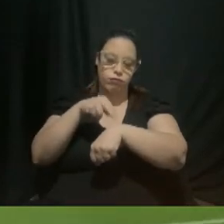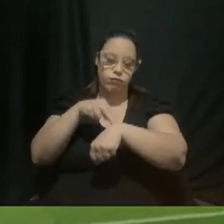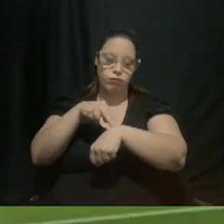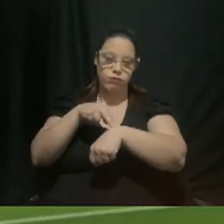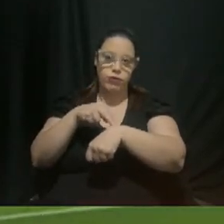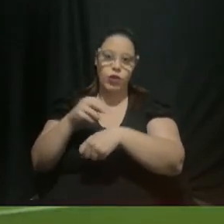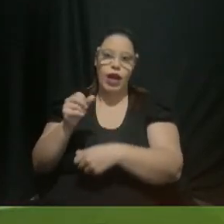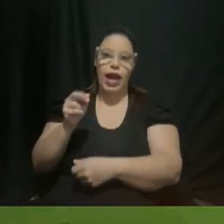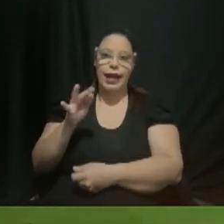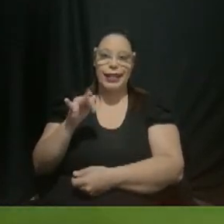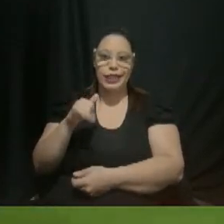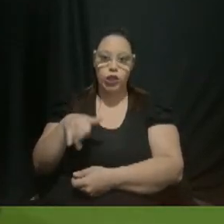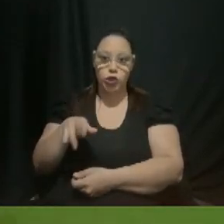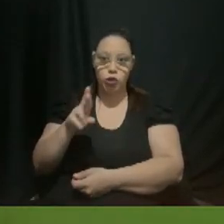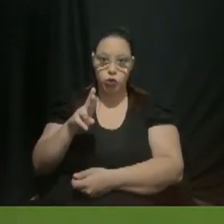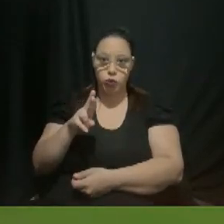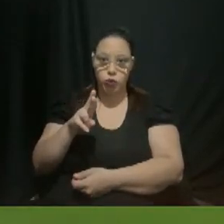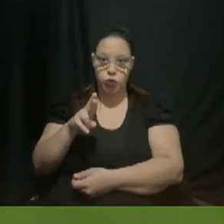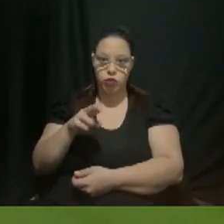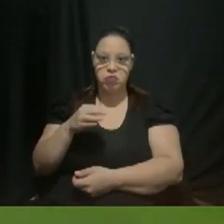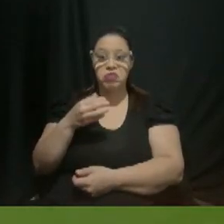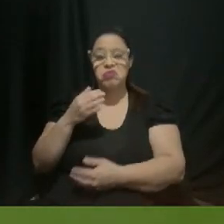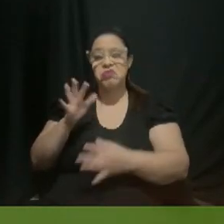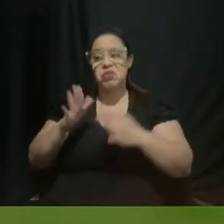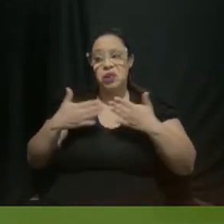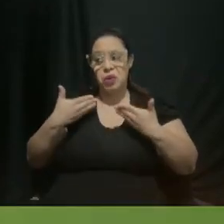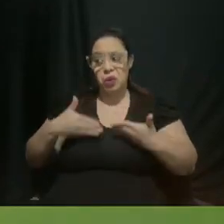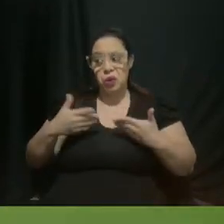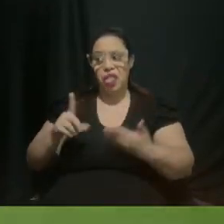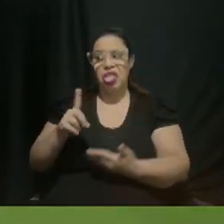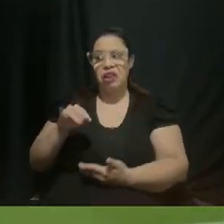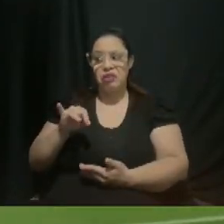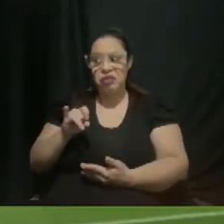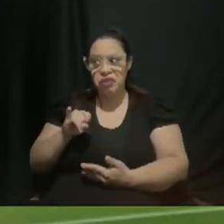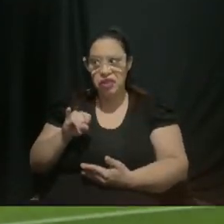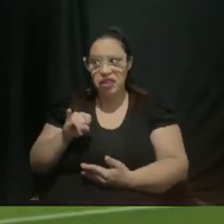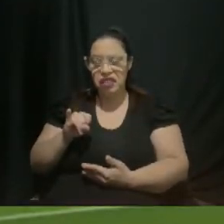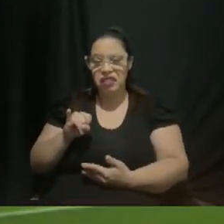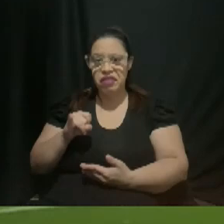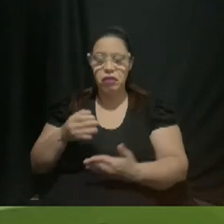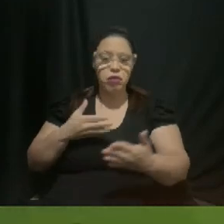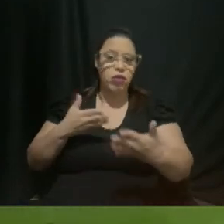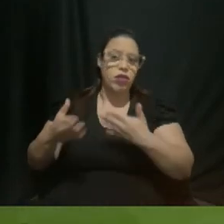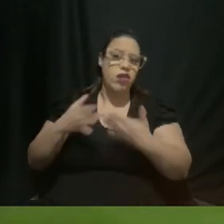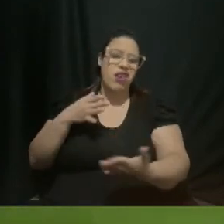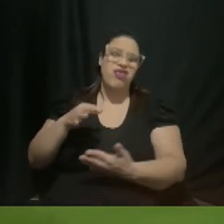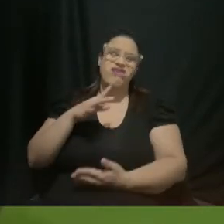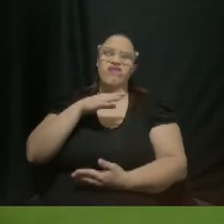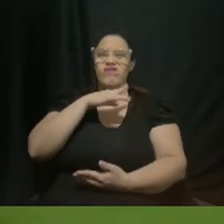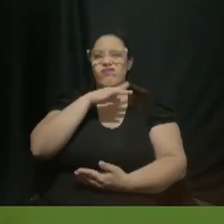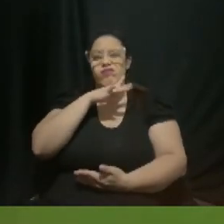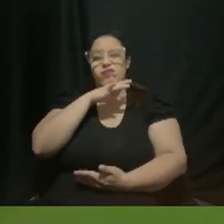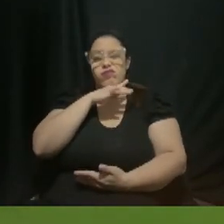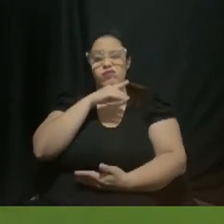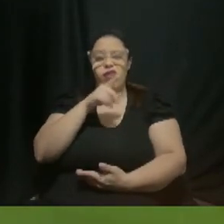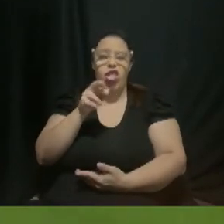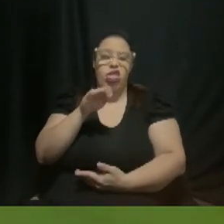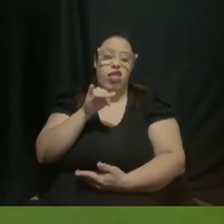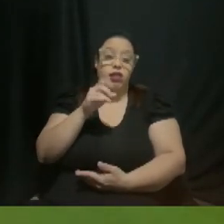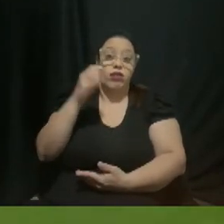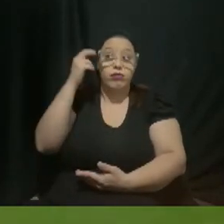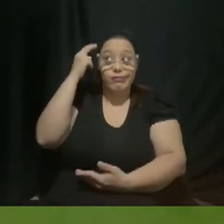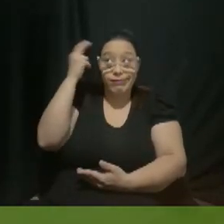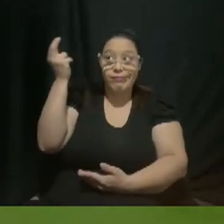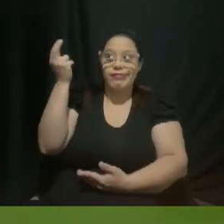bola parecia tranquila para Davi Ricardo, que dominou mal. Então o atacante esperto tomou a frente